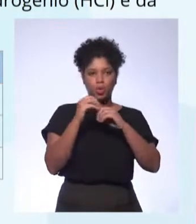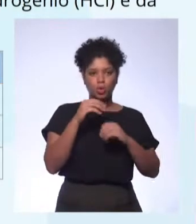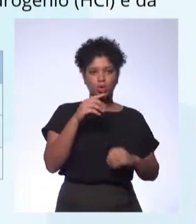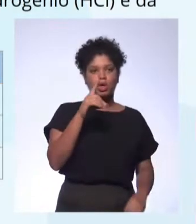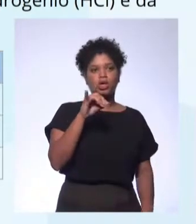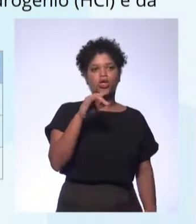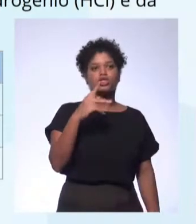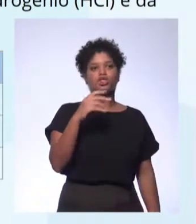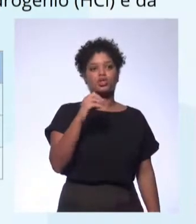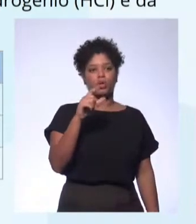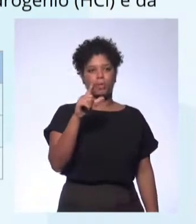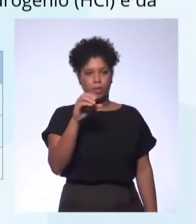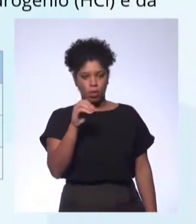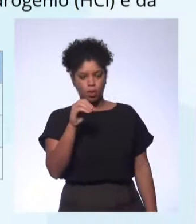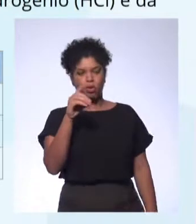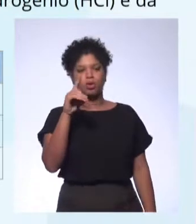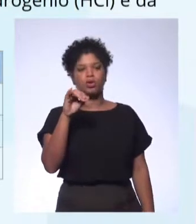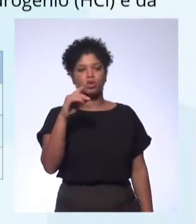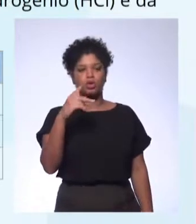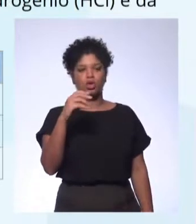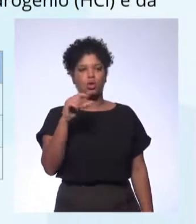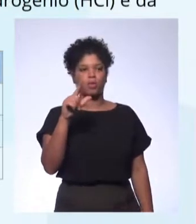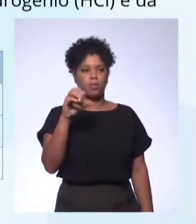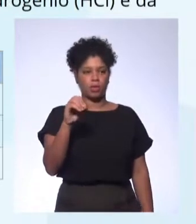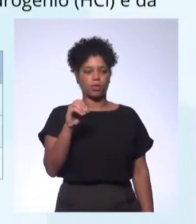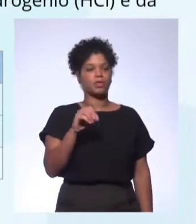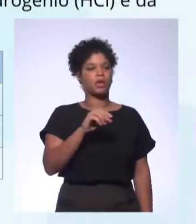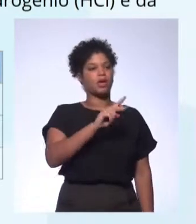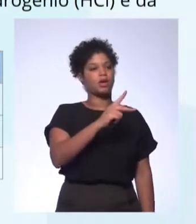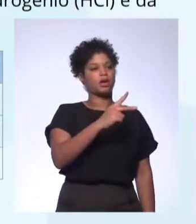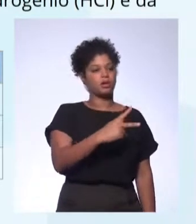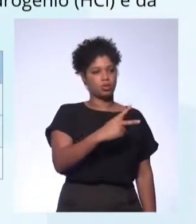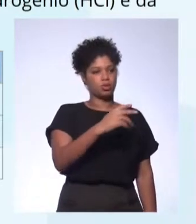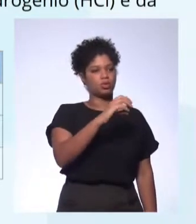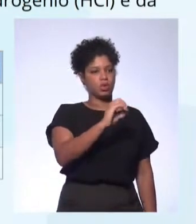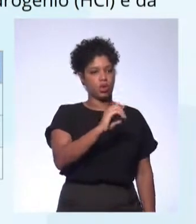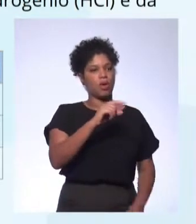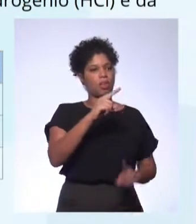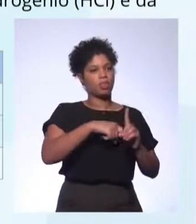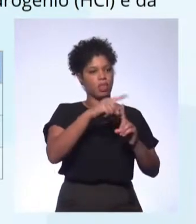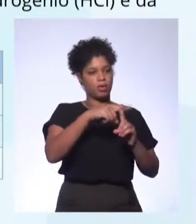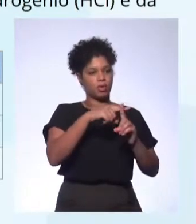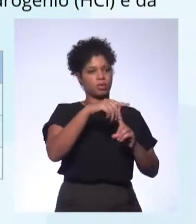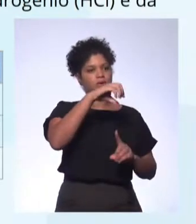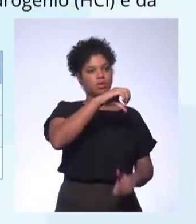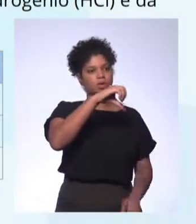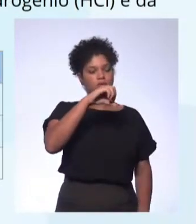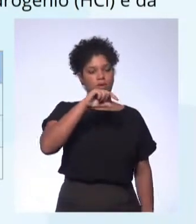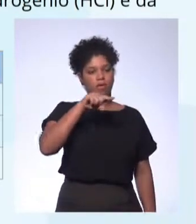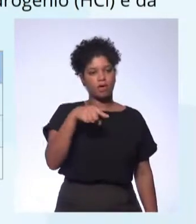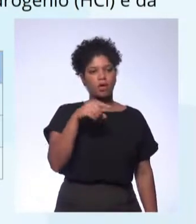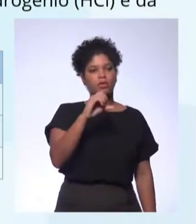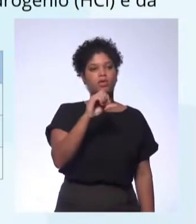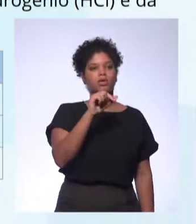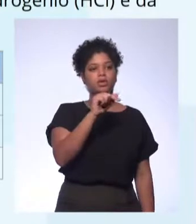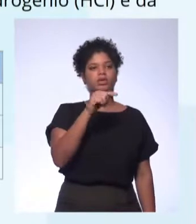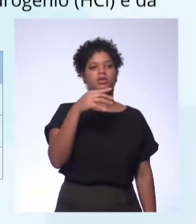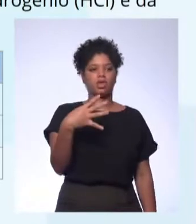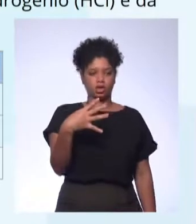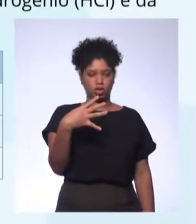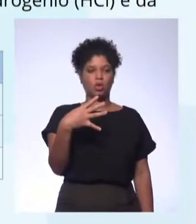molecular dipolo-dipolo e o h2oh a água a temperatura de ebulição 9